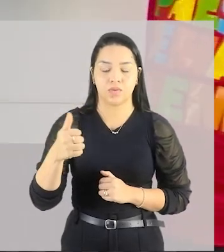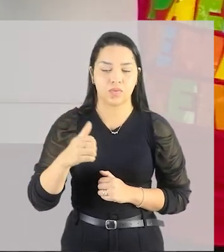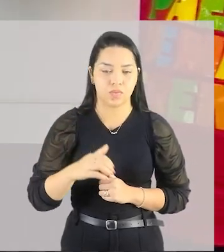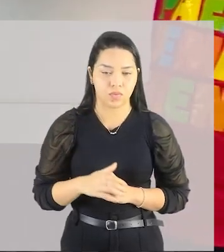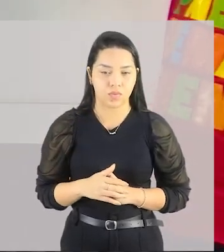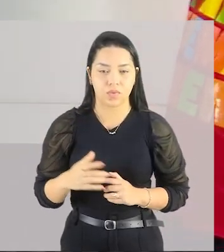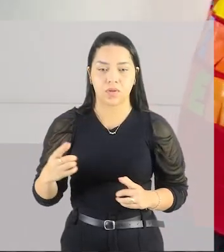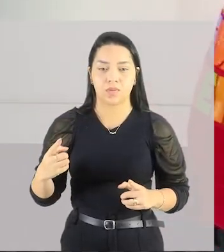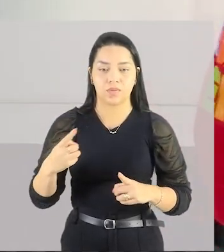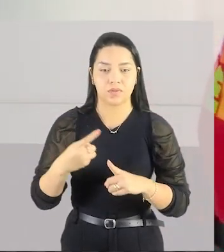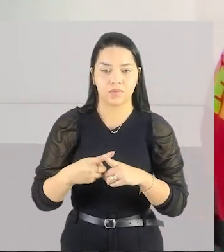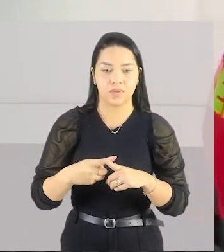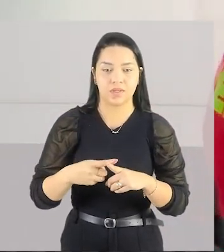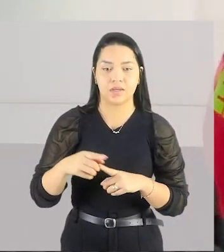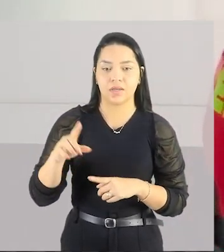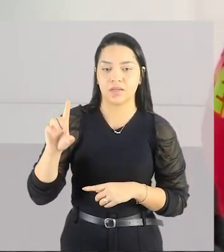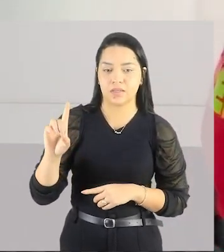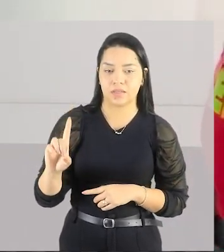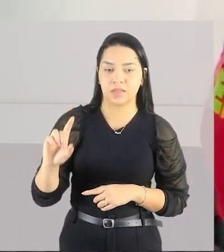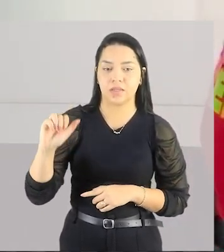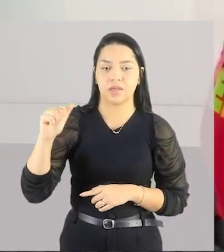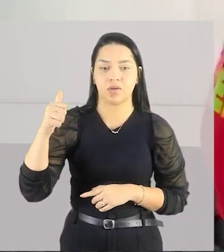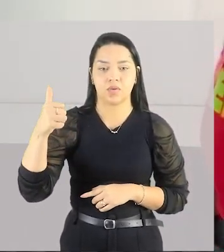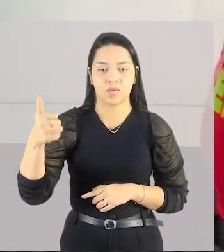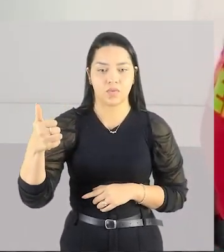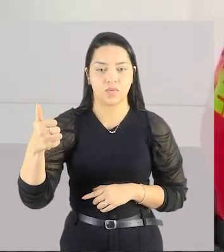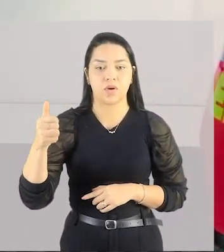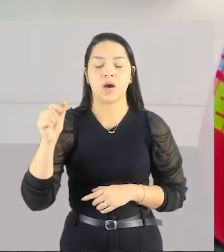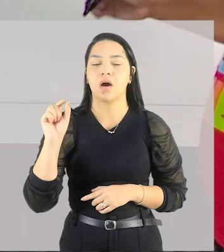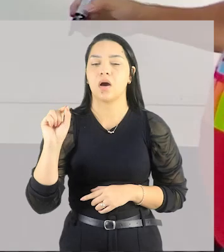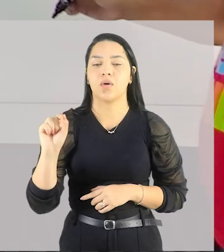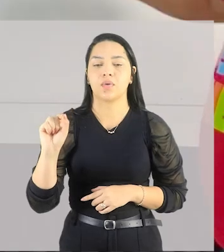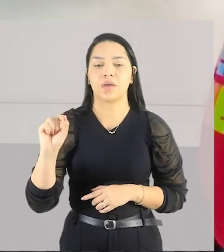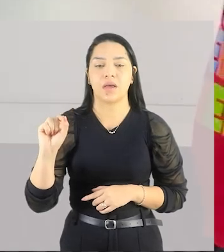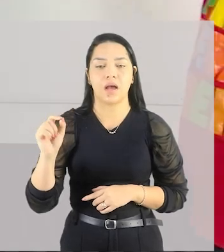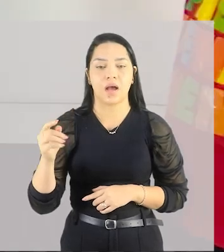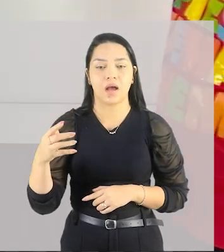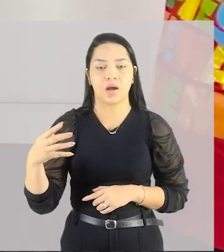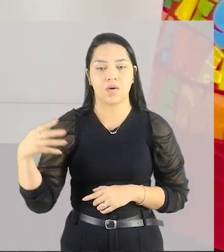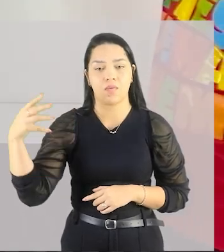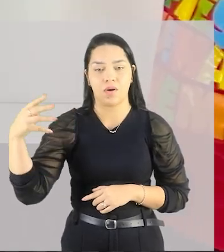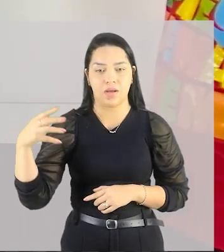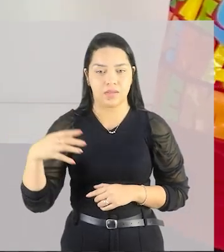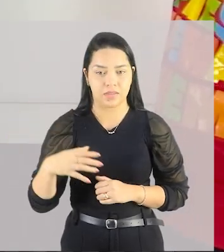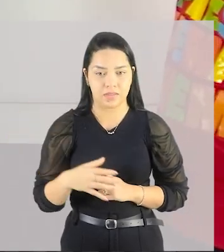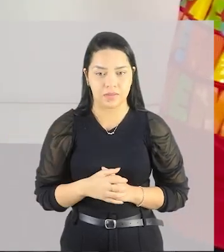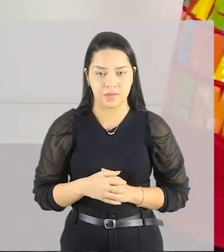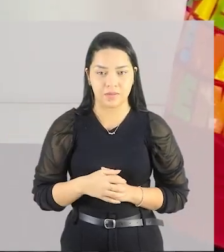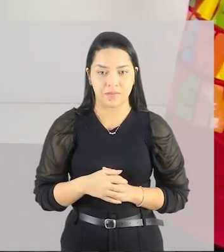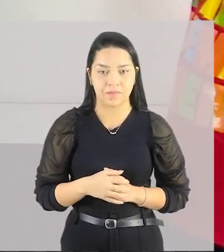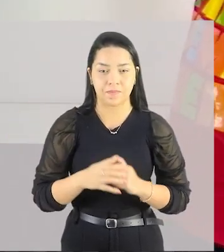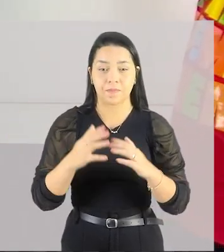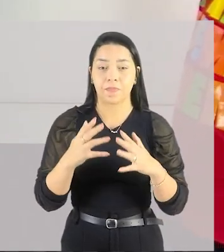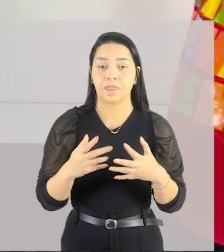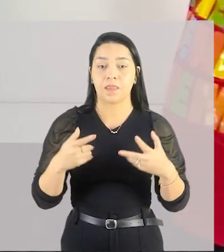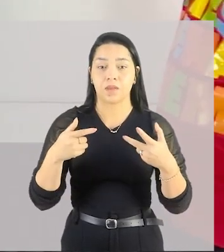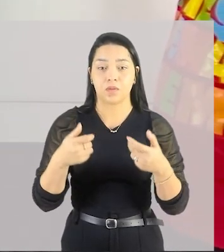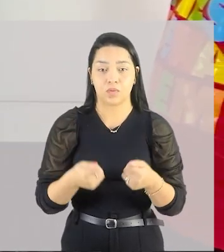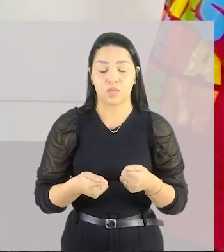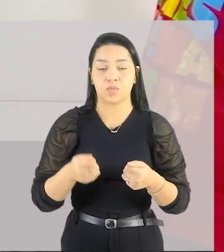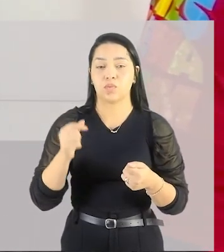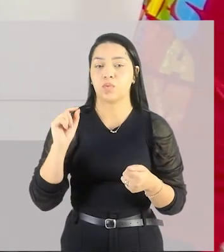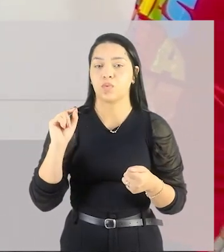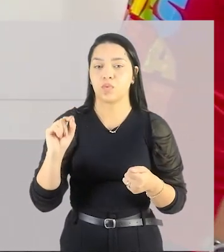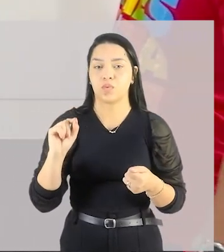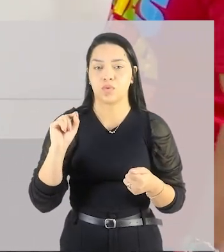9 vezes o quê? N1, tá ok? Primeiro, vamos resolver as potências e depois